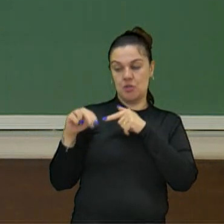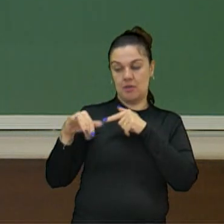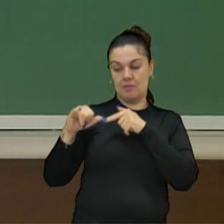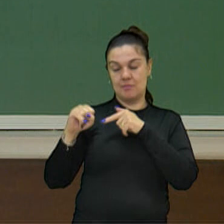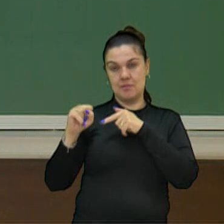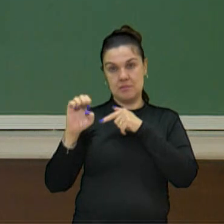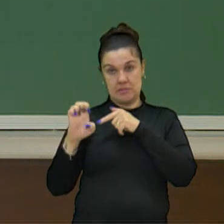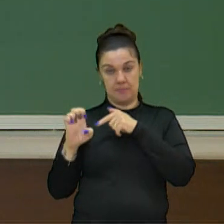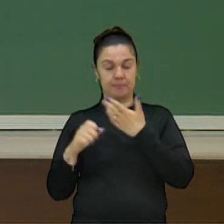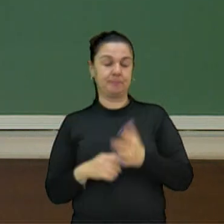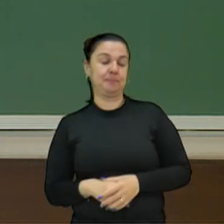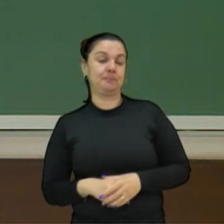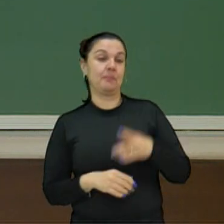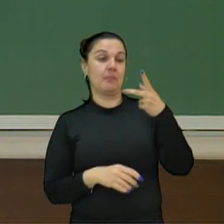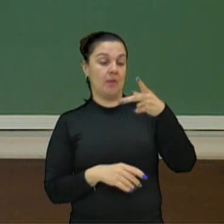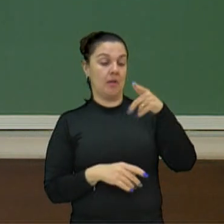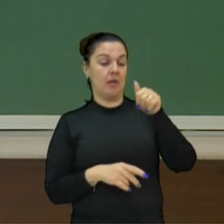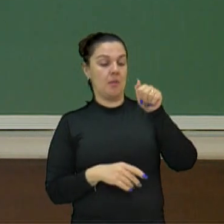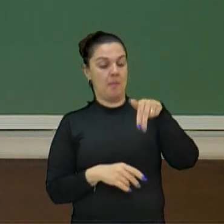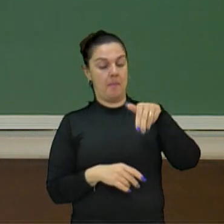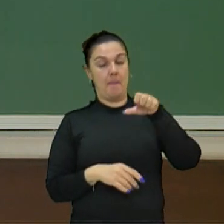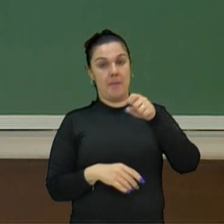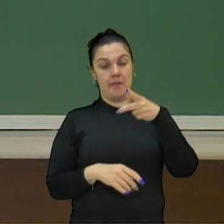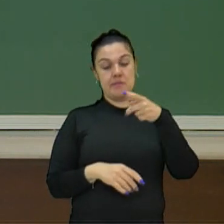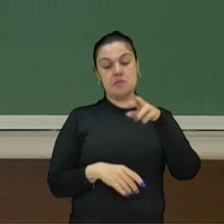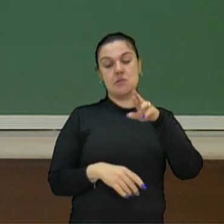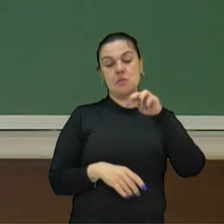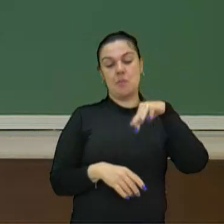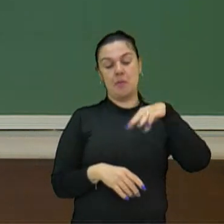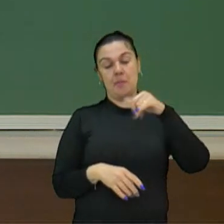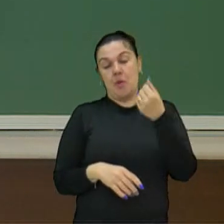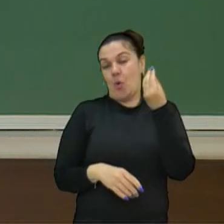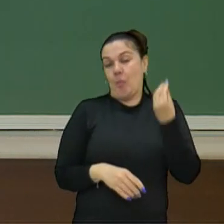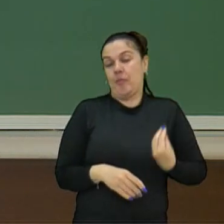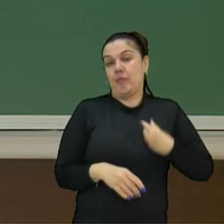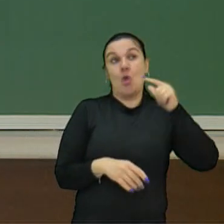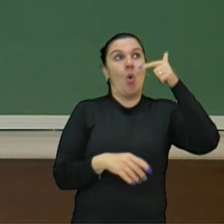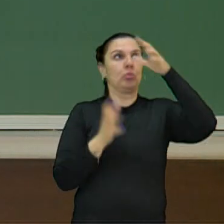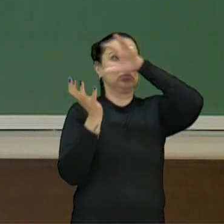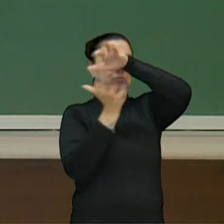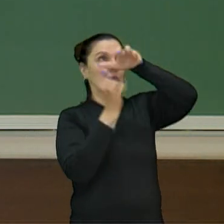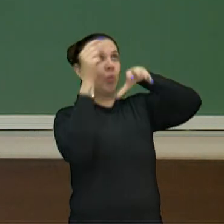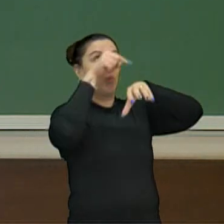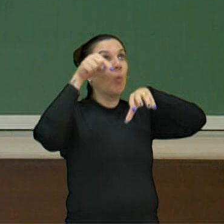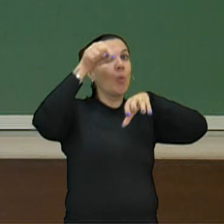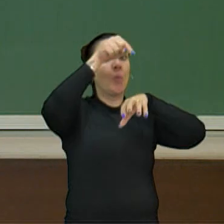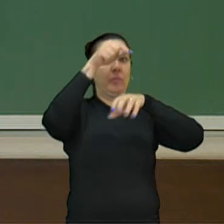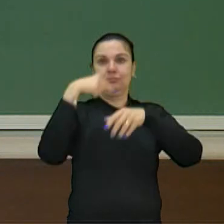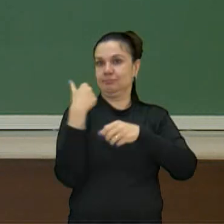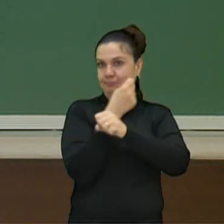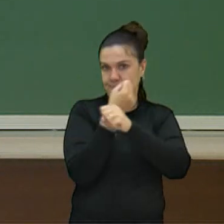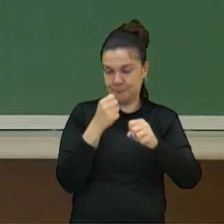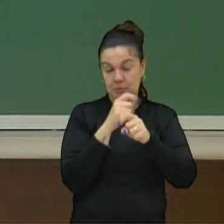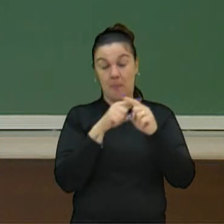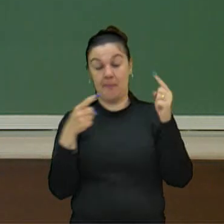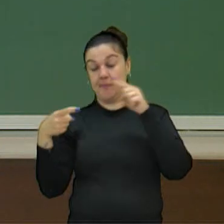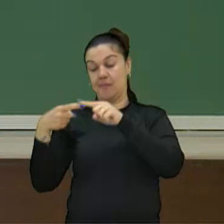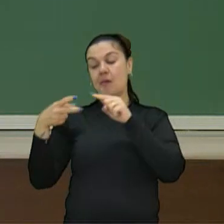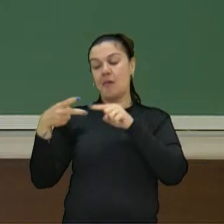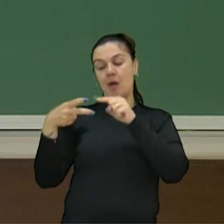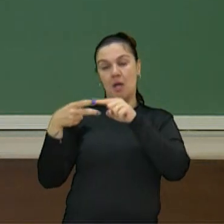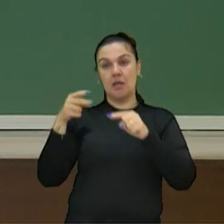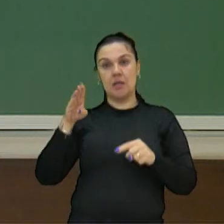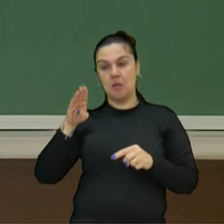panspermia a gente não tem, porque a gente não pode ver como é que a vida teria surgido em outras partes do espaço, a gente ainda não tem como ver isso. Mas para a biogênese a gente tem 2 teorias